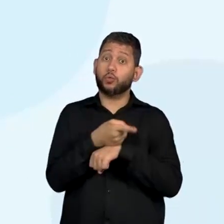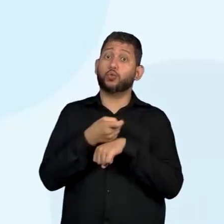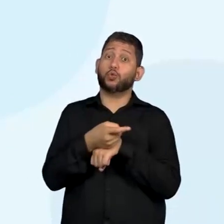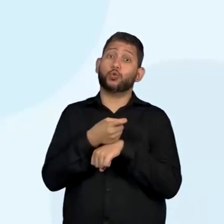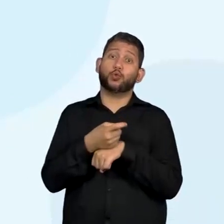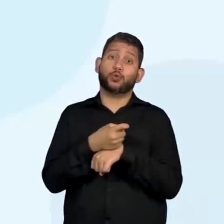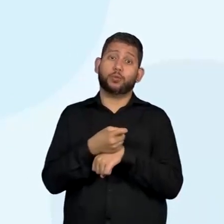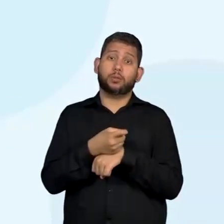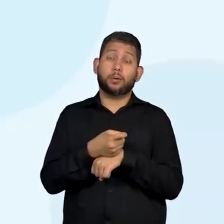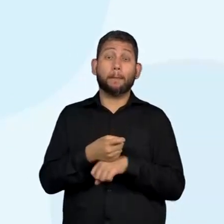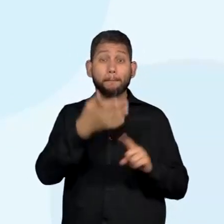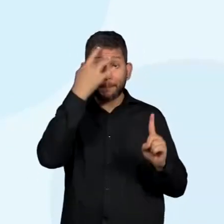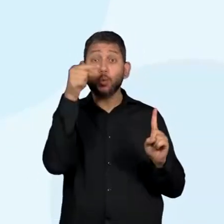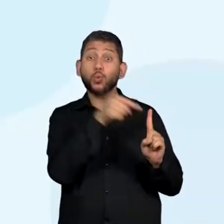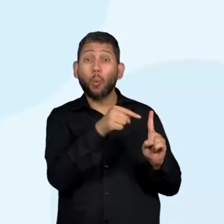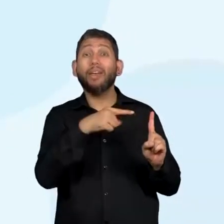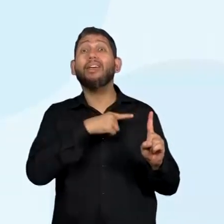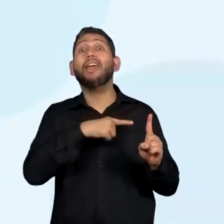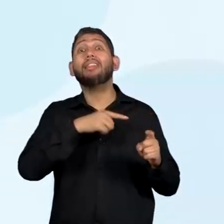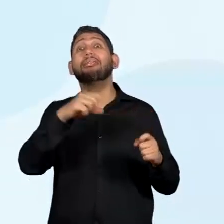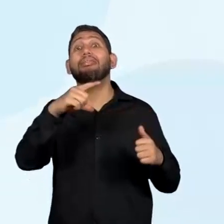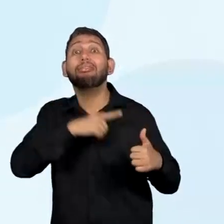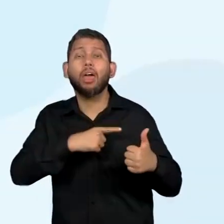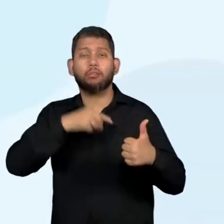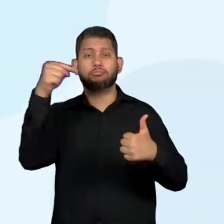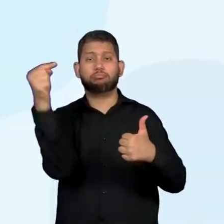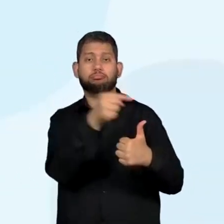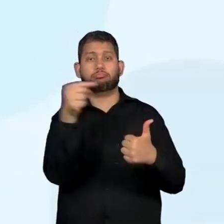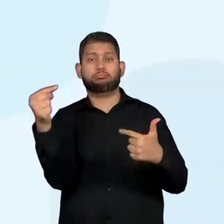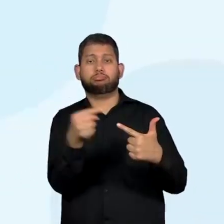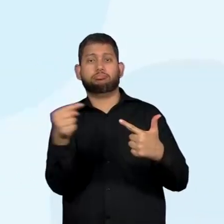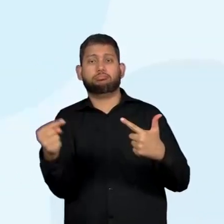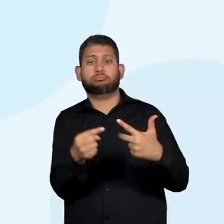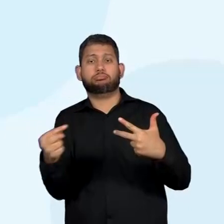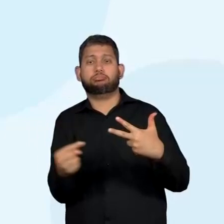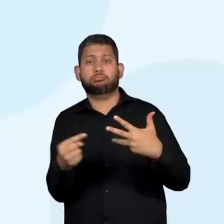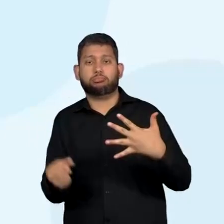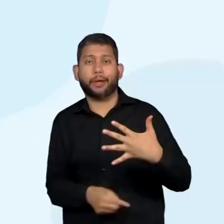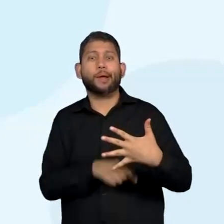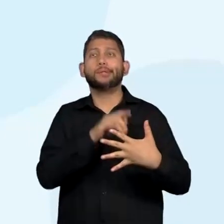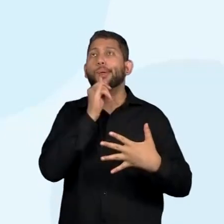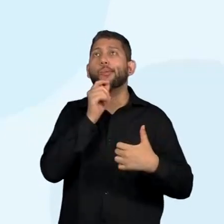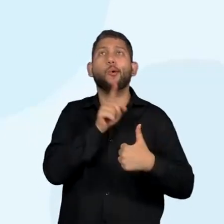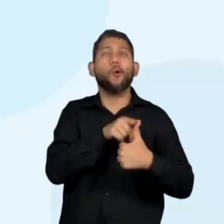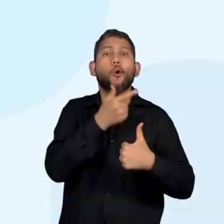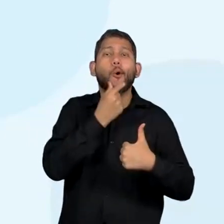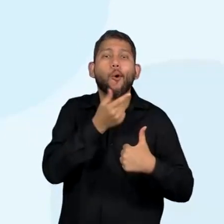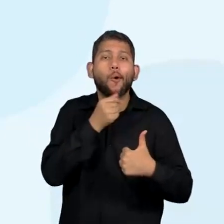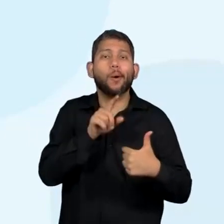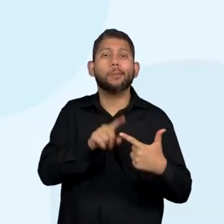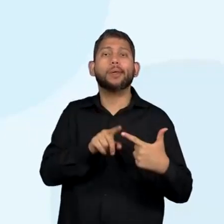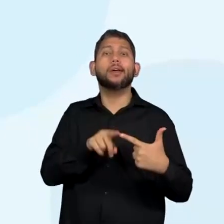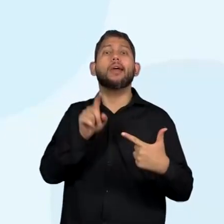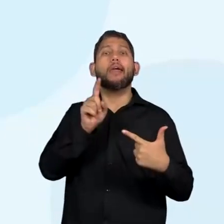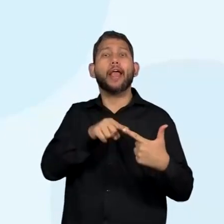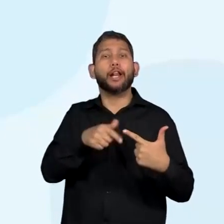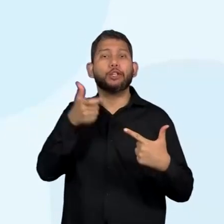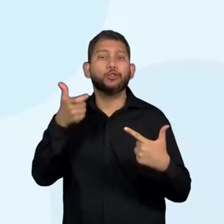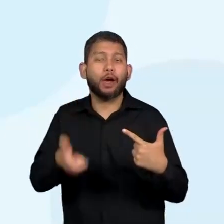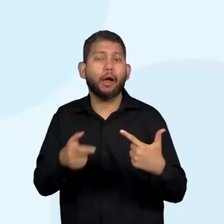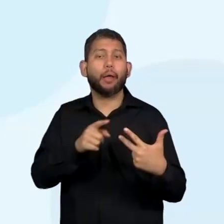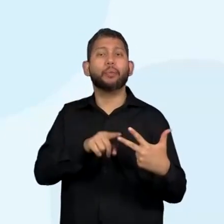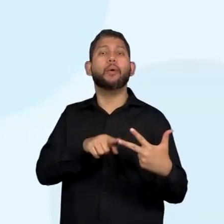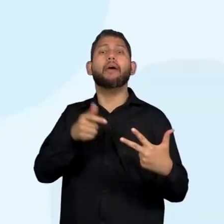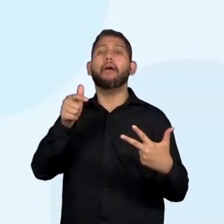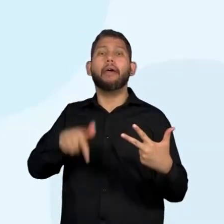ao substantivo pessoa. Certo? Então, isso é adjetivo. Segunda classe gramatical